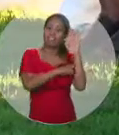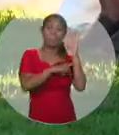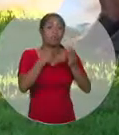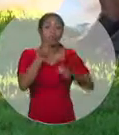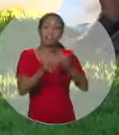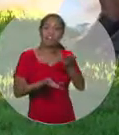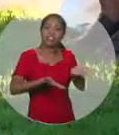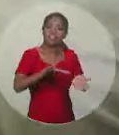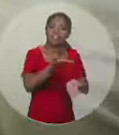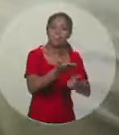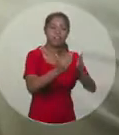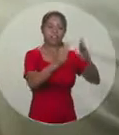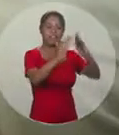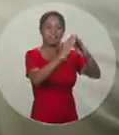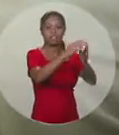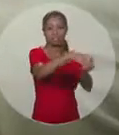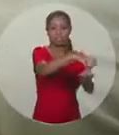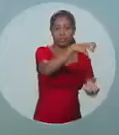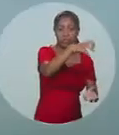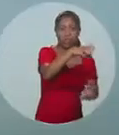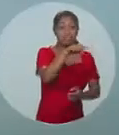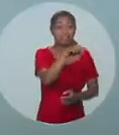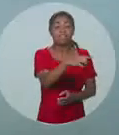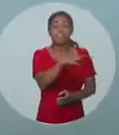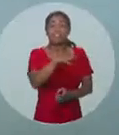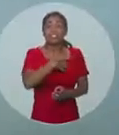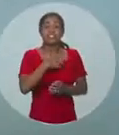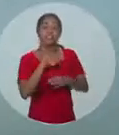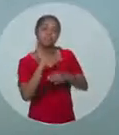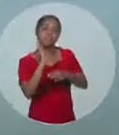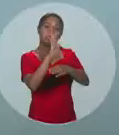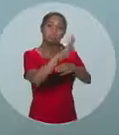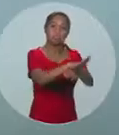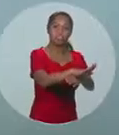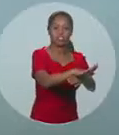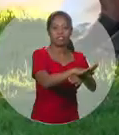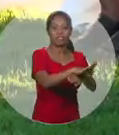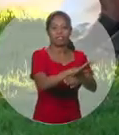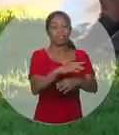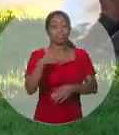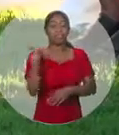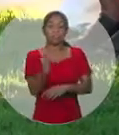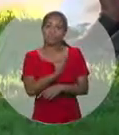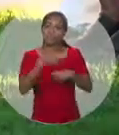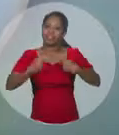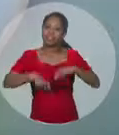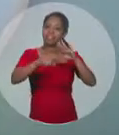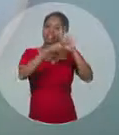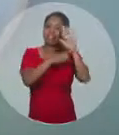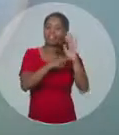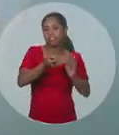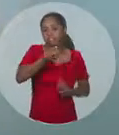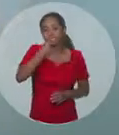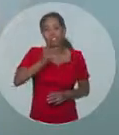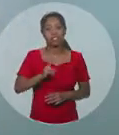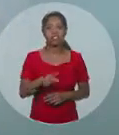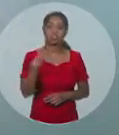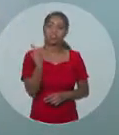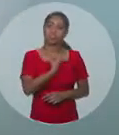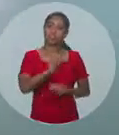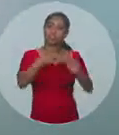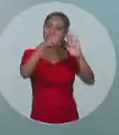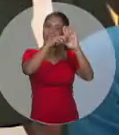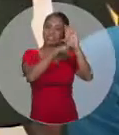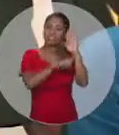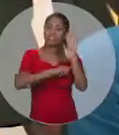que o idoso se sinta protegido pelo município. Nós temos que ter uma política de acesso à medicação permanente na cidade. Nosso programa de governo